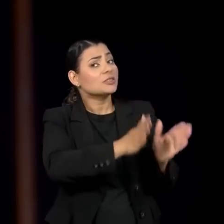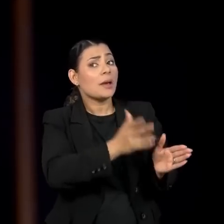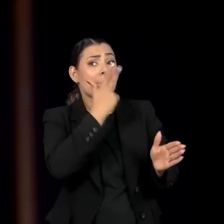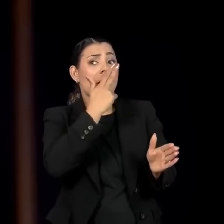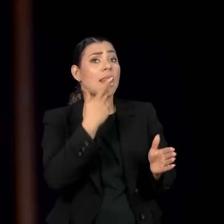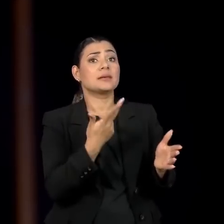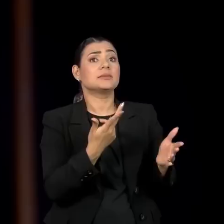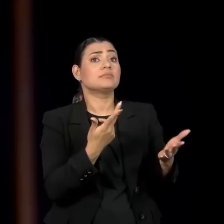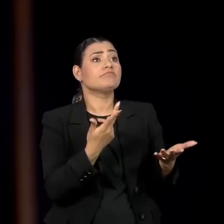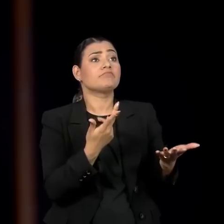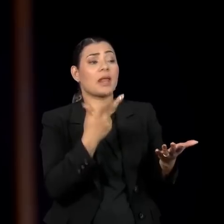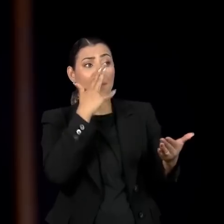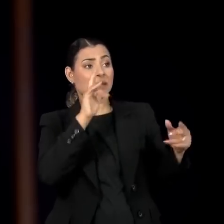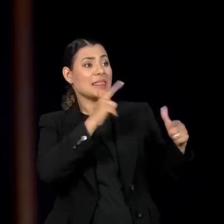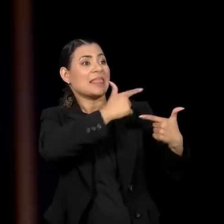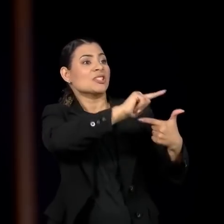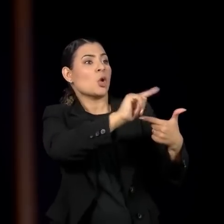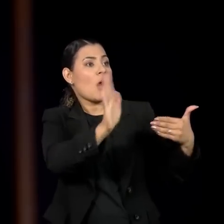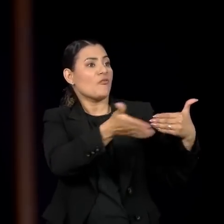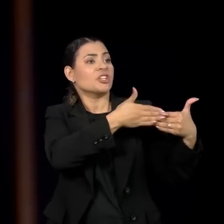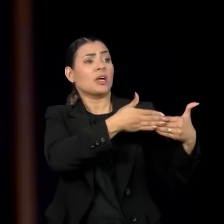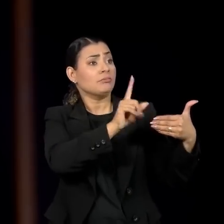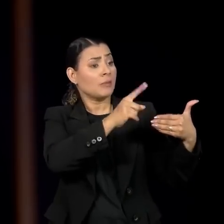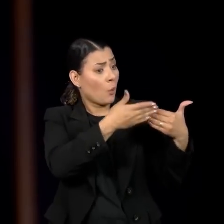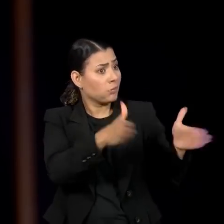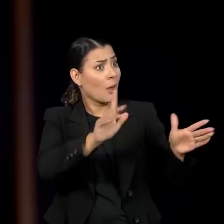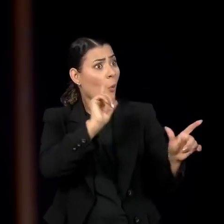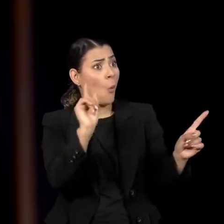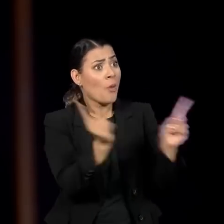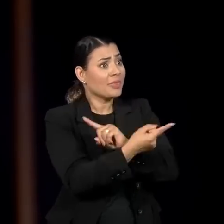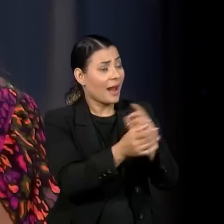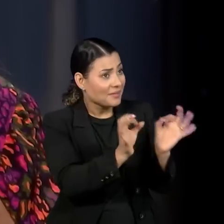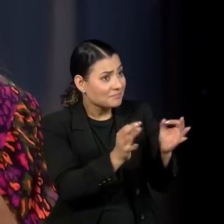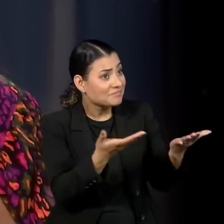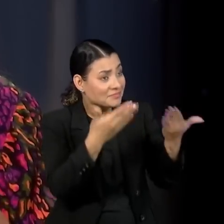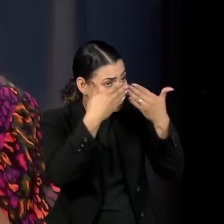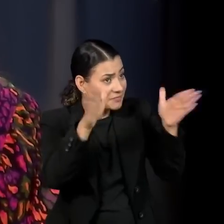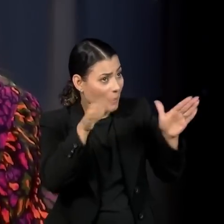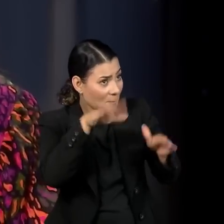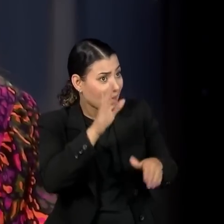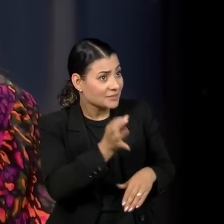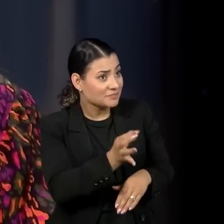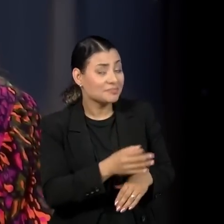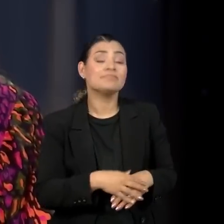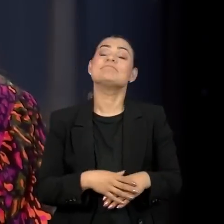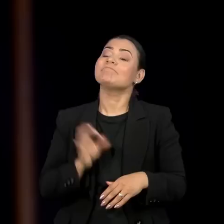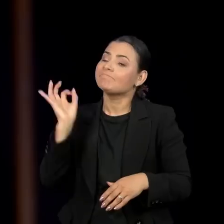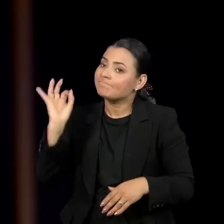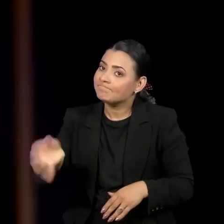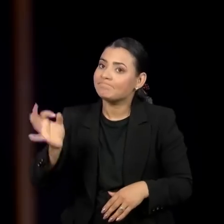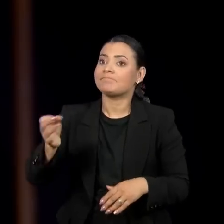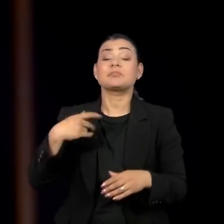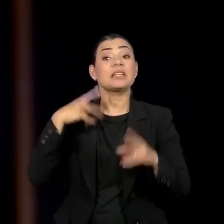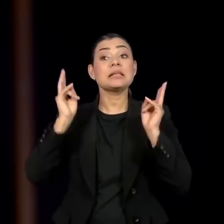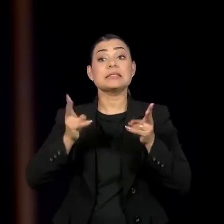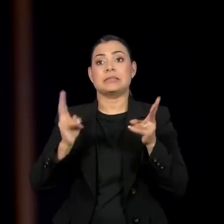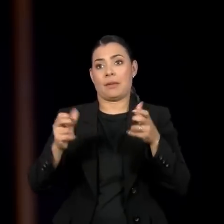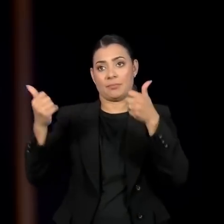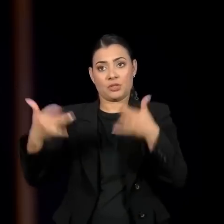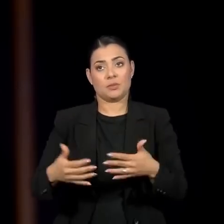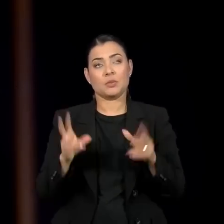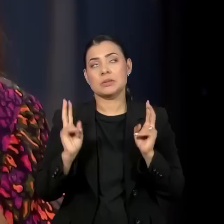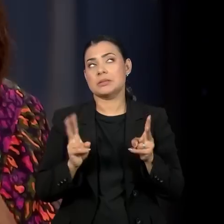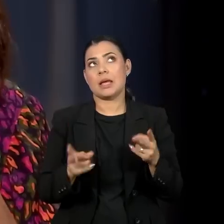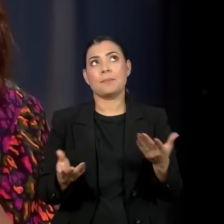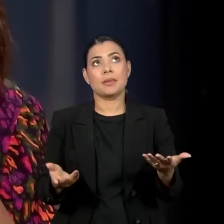que elas poderiam ser mais sim. atrasadas. É o contrário? Sim. Um Mas eu beijinho sempre para sua acho, Thais, avó, da mesma então. forma, assim, eu